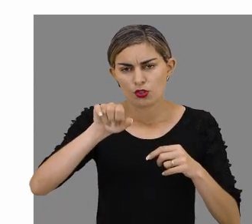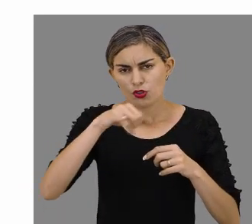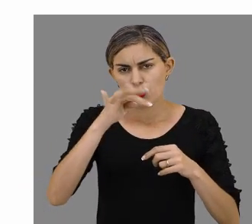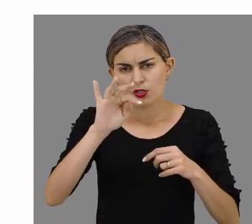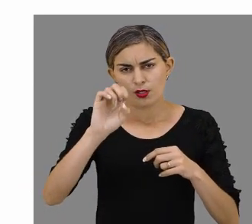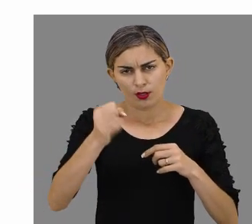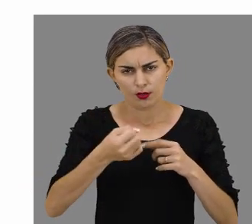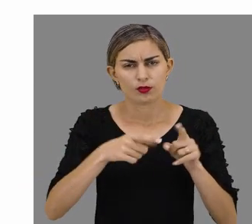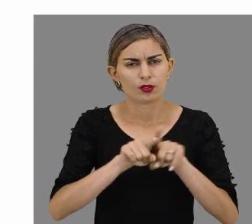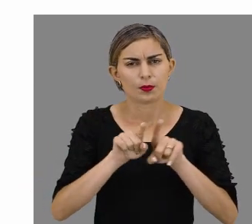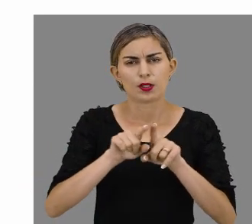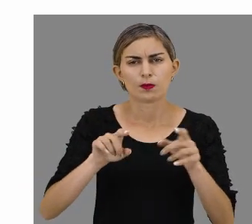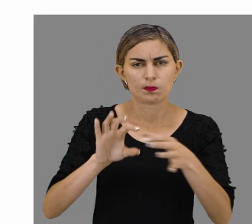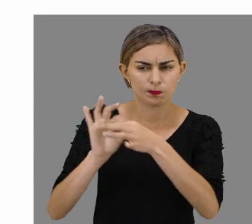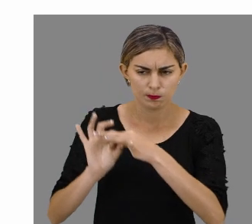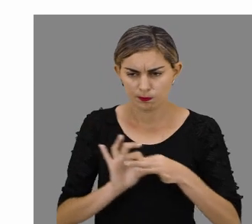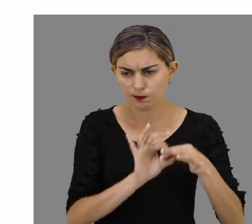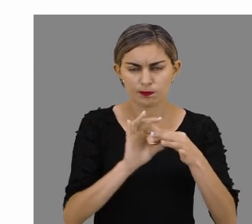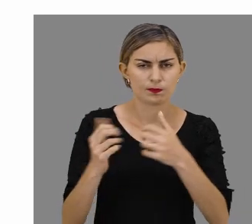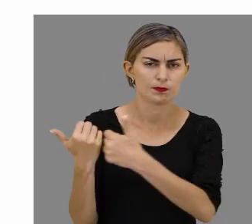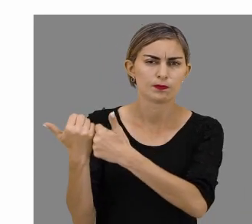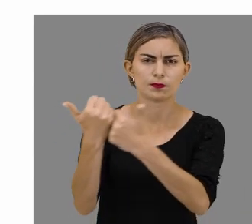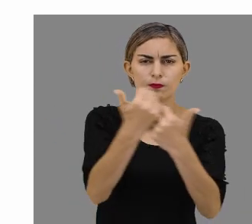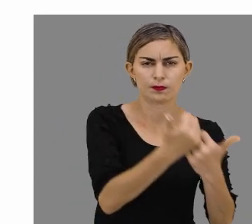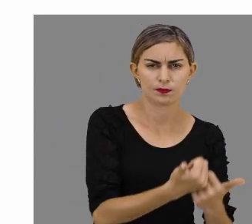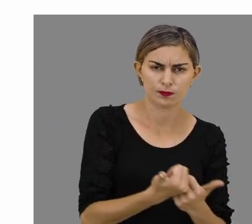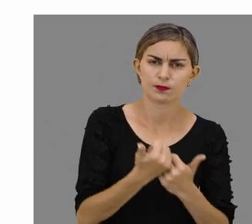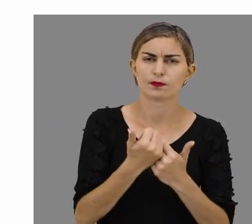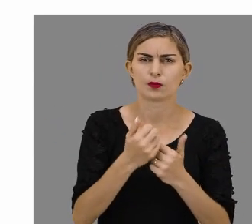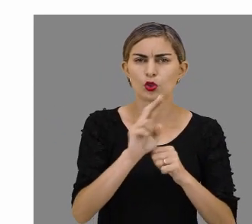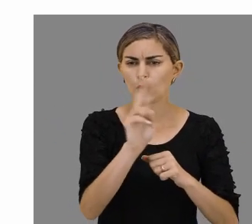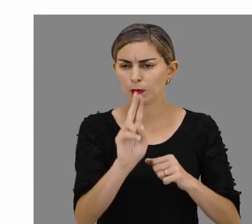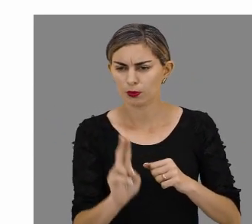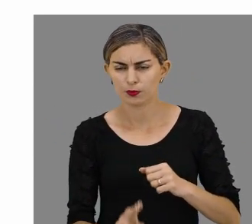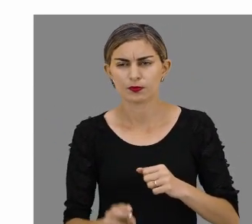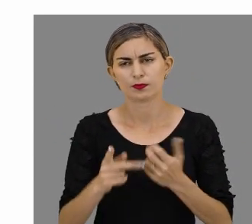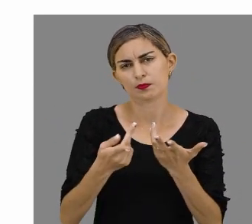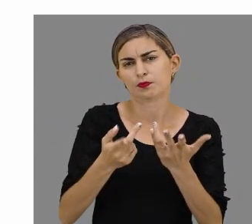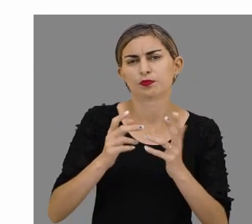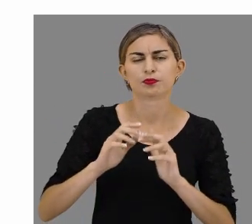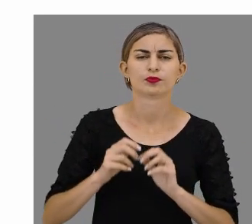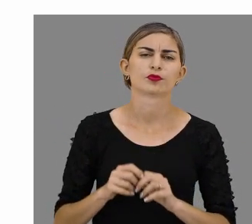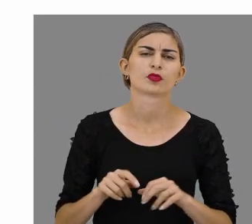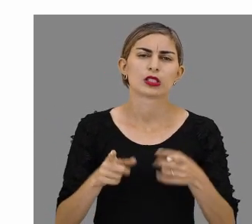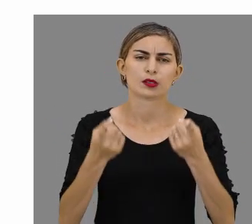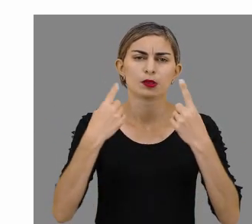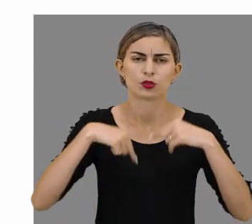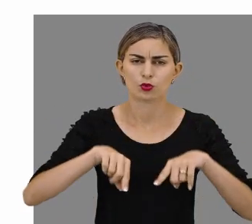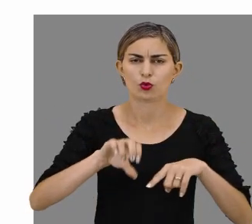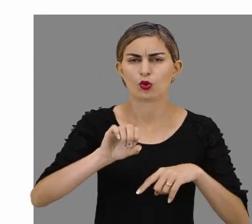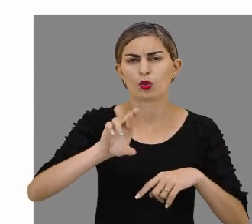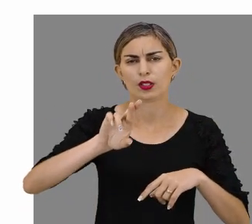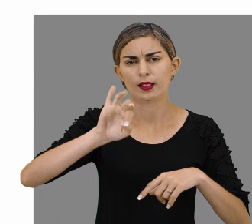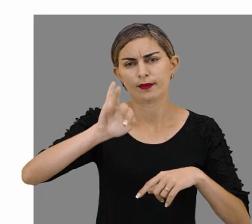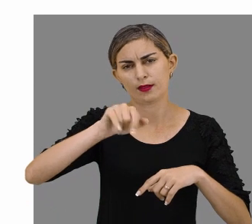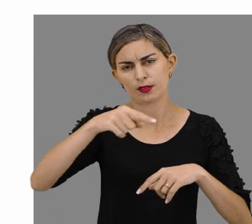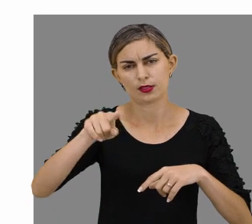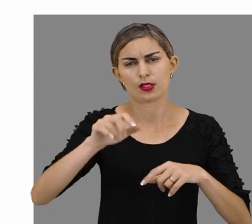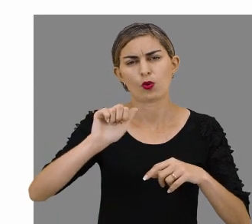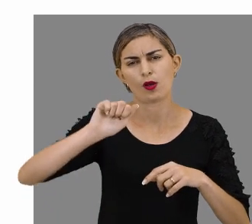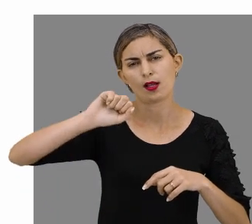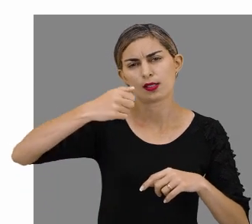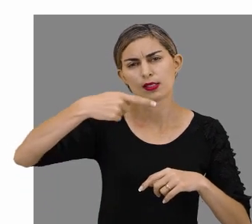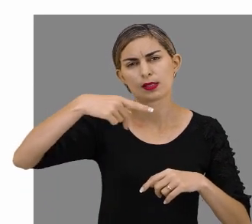objetos também vão interagir entre si, representando entidades do mundo real. Já a programação orientada